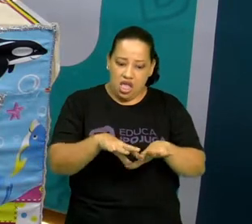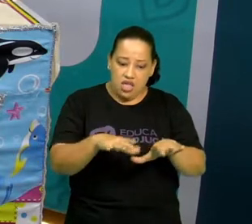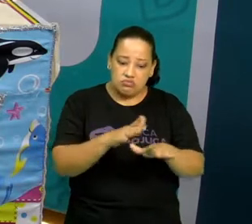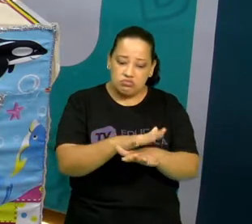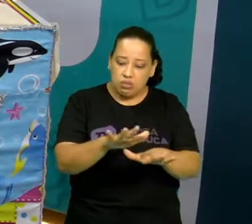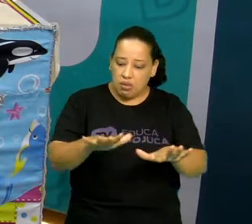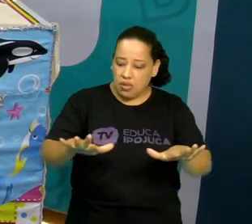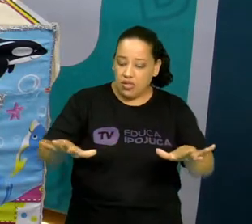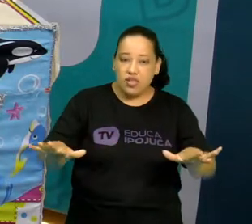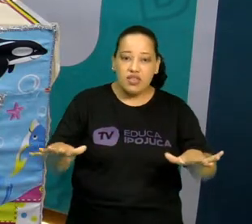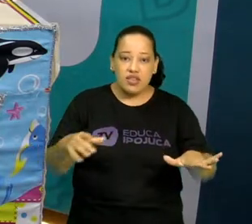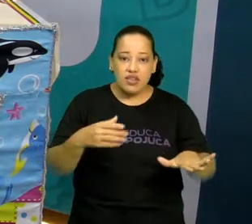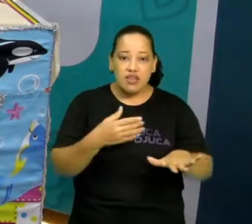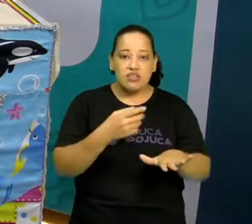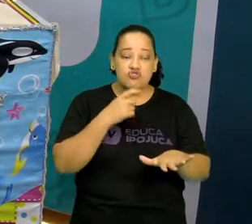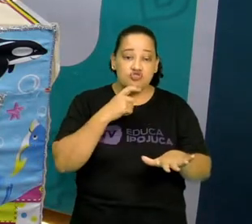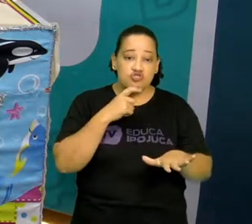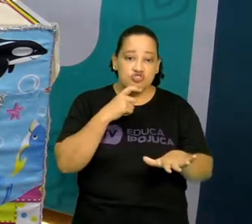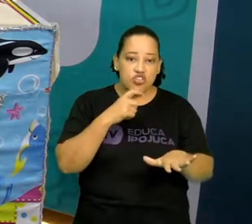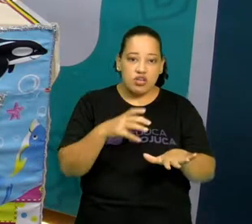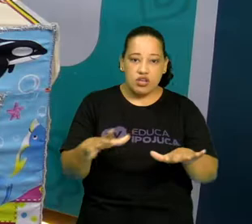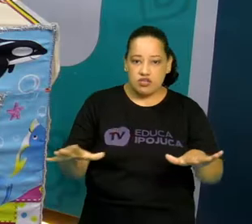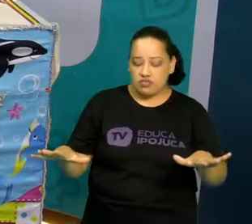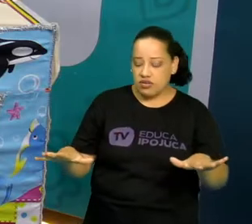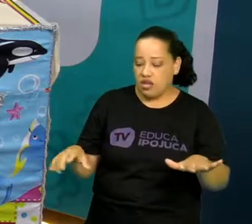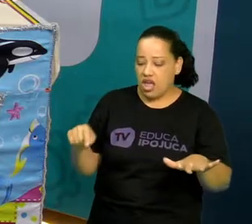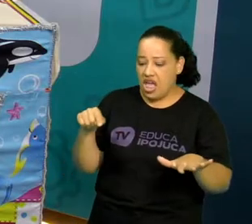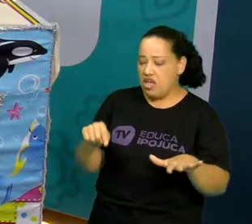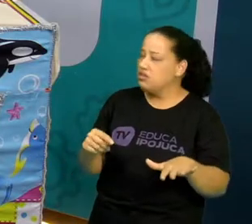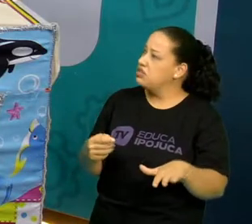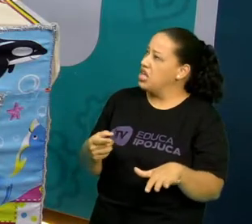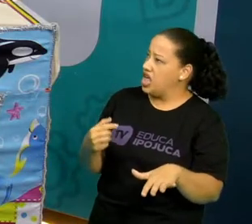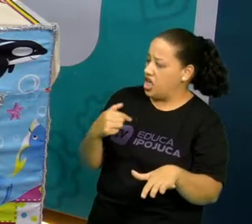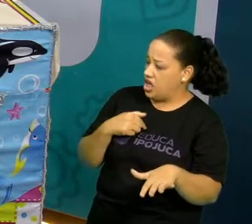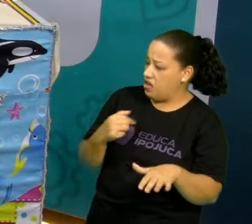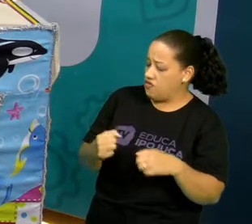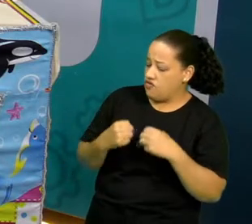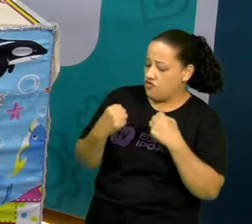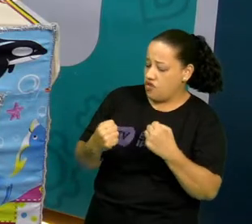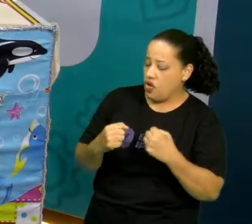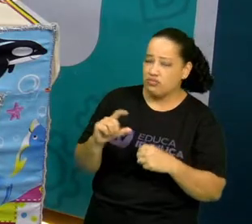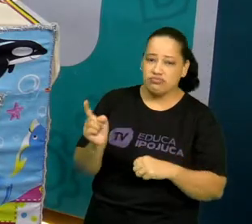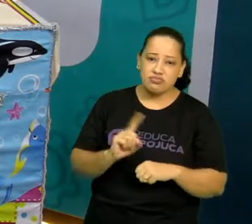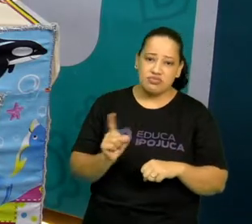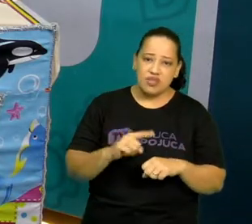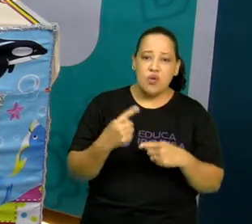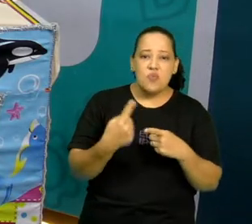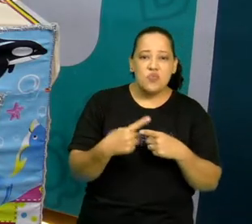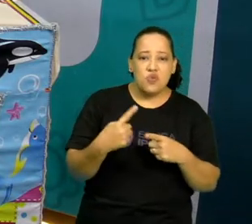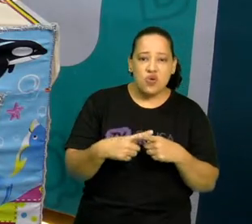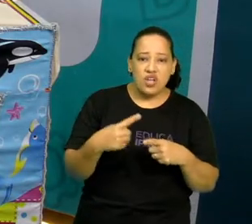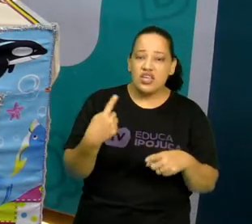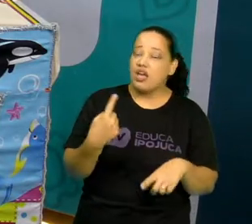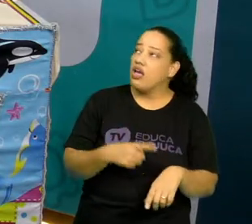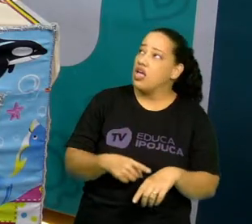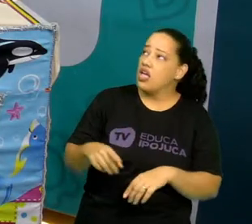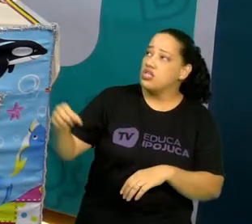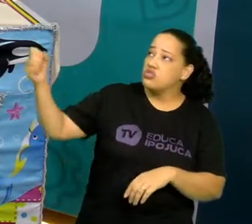A neve fala que não é tão forte, criança, pois o sol